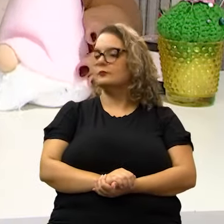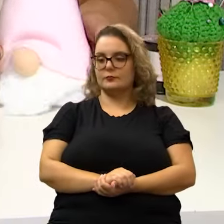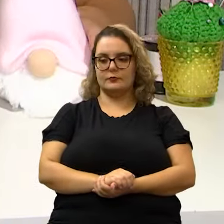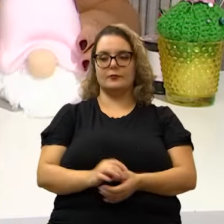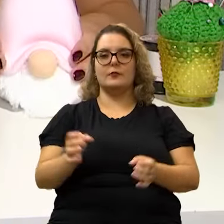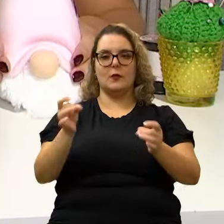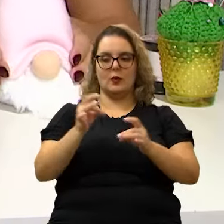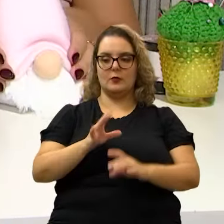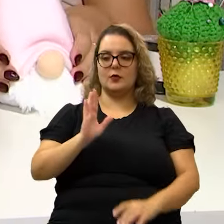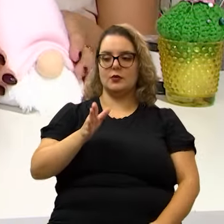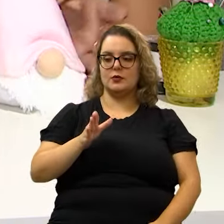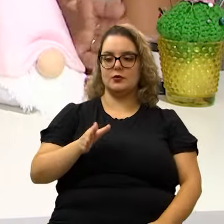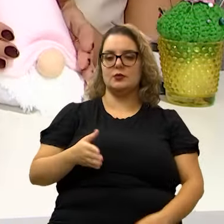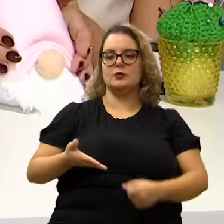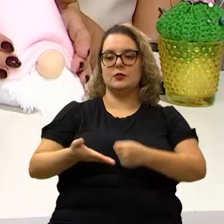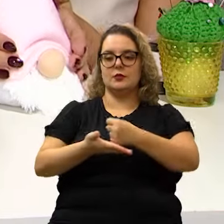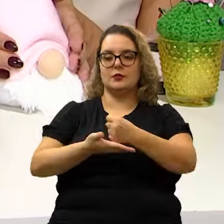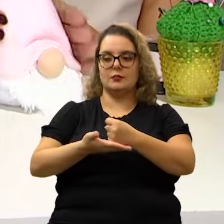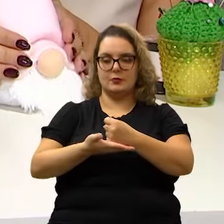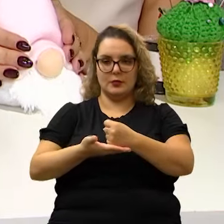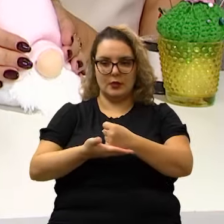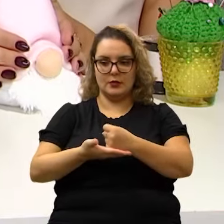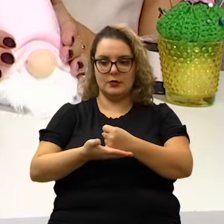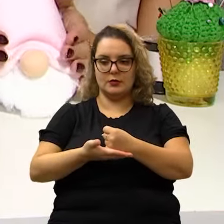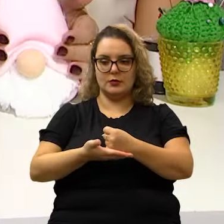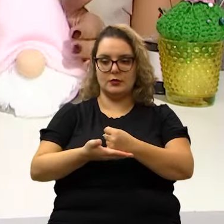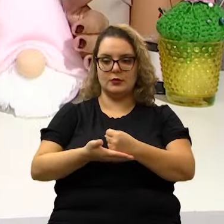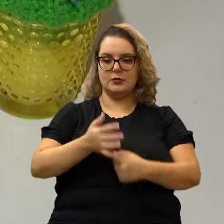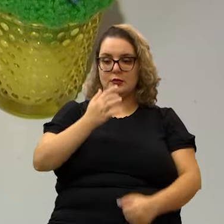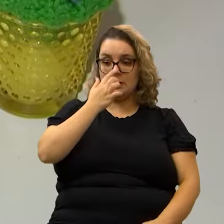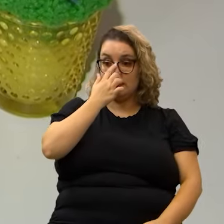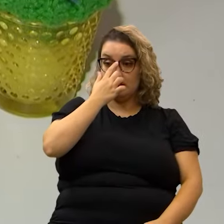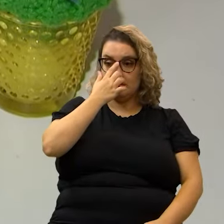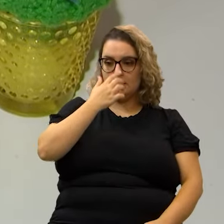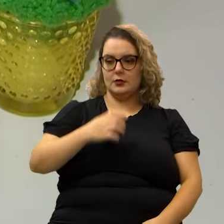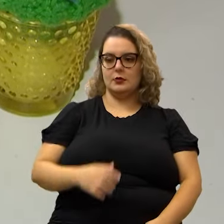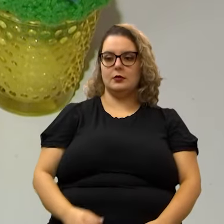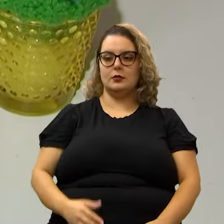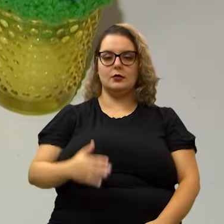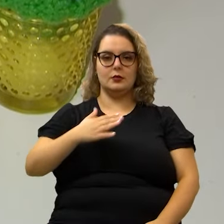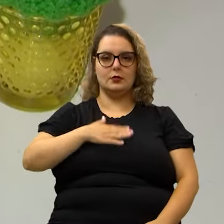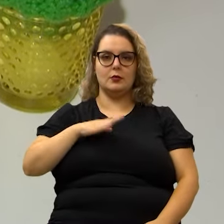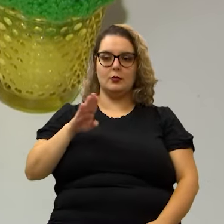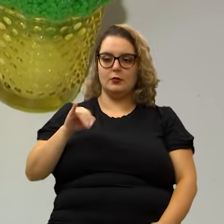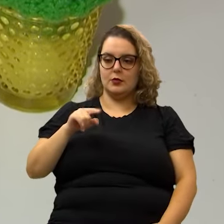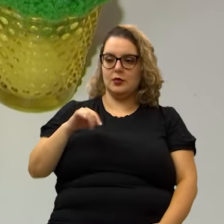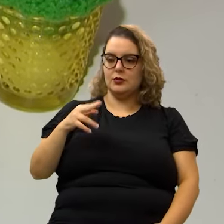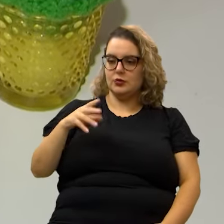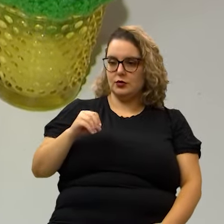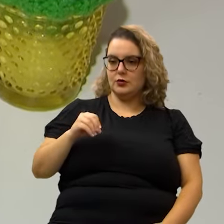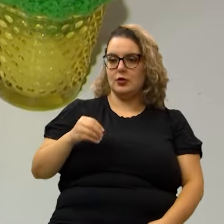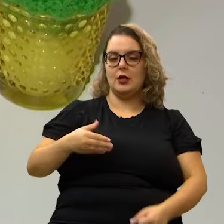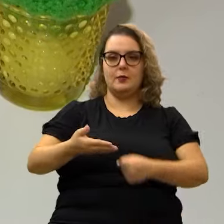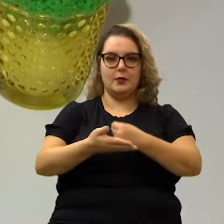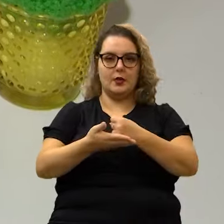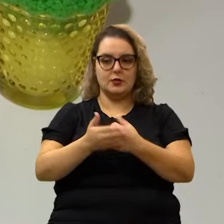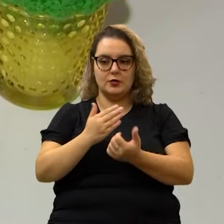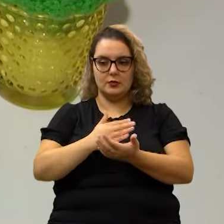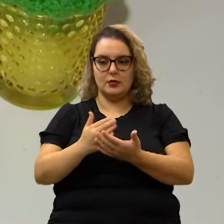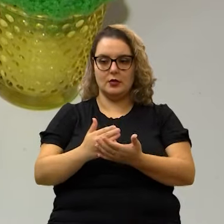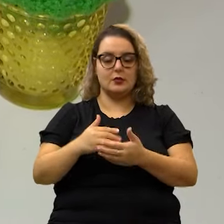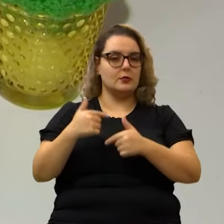Pronto, aqui eu já tenho então a base, né, do meu bichinho. Essa é a base inicial, então, que eu posso trabalhar